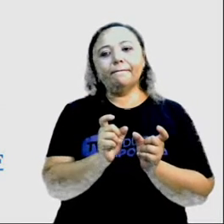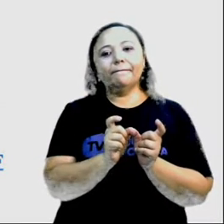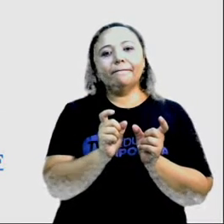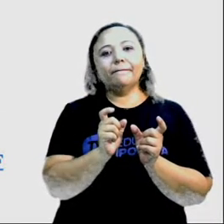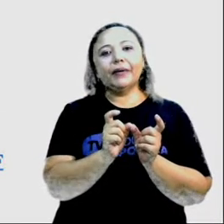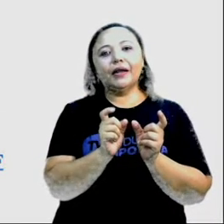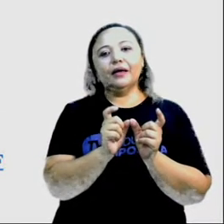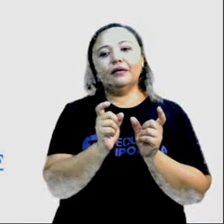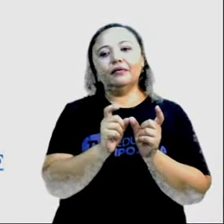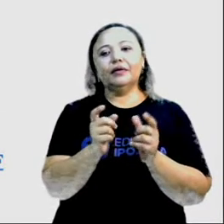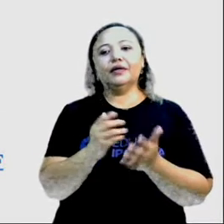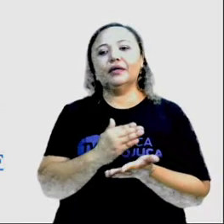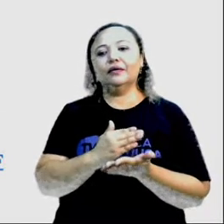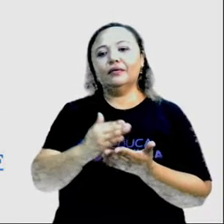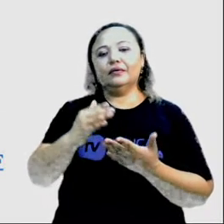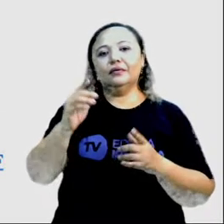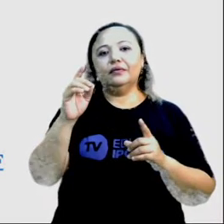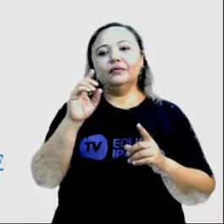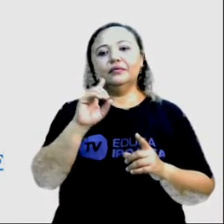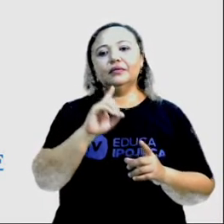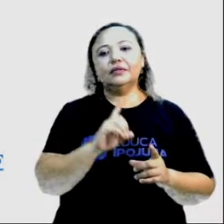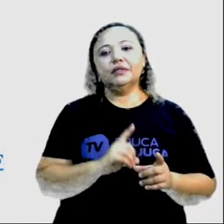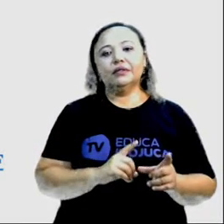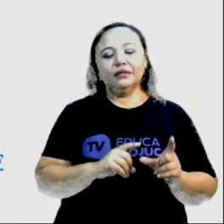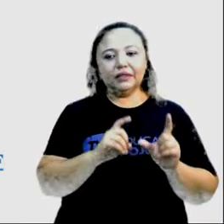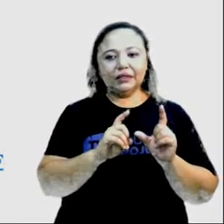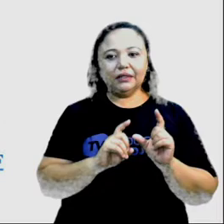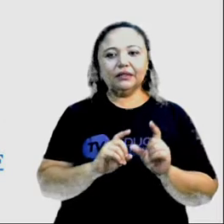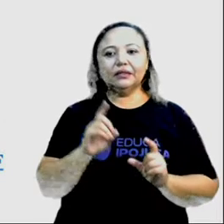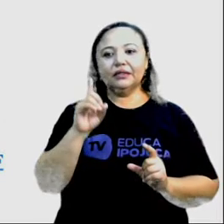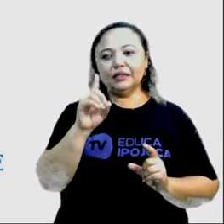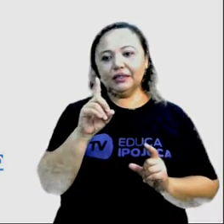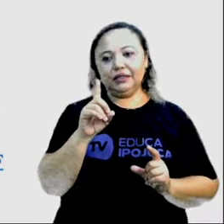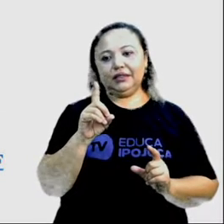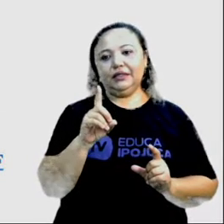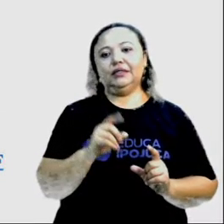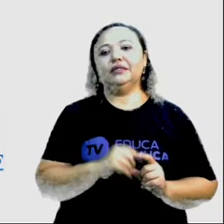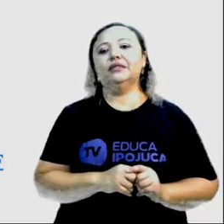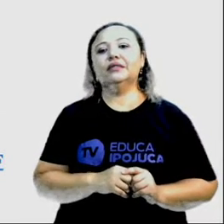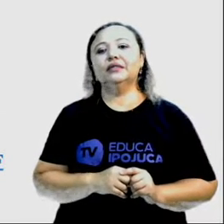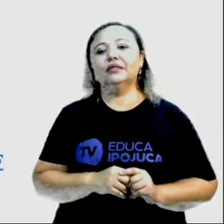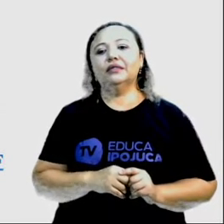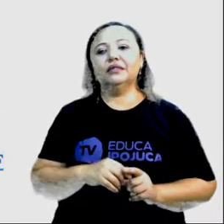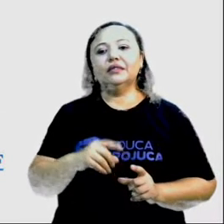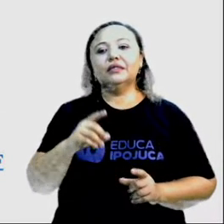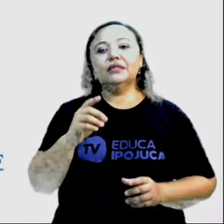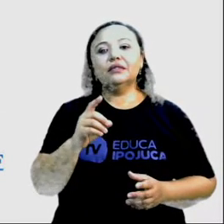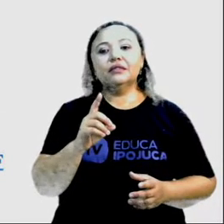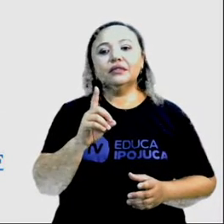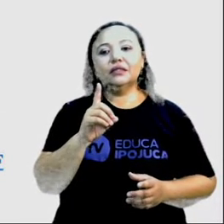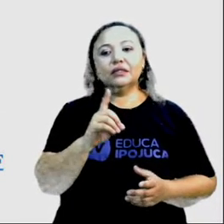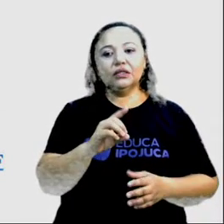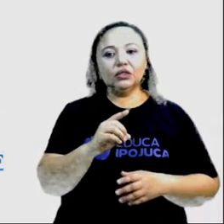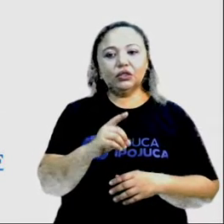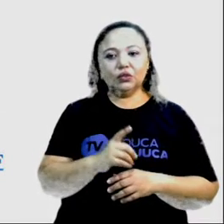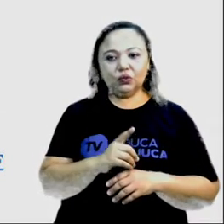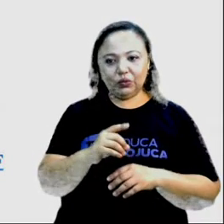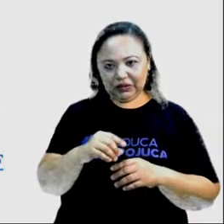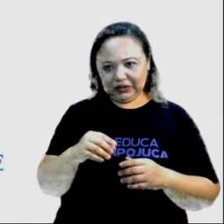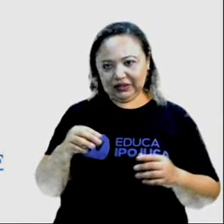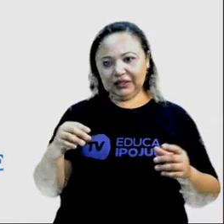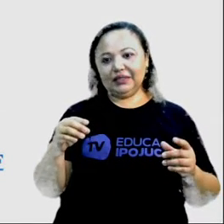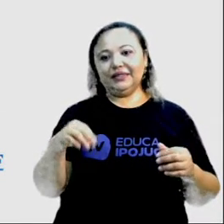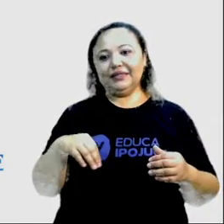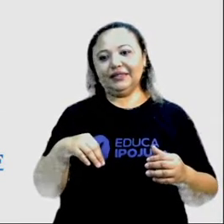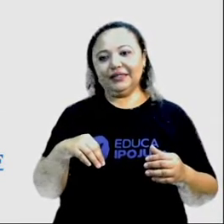Vejamos algumas palavras iniciadas com a família silábica do D. Aí temos aí, ó, duende,